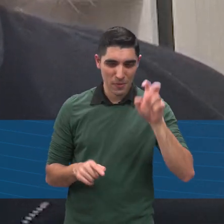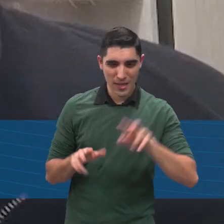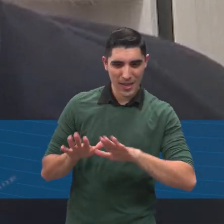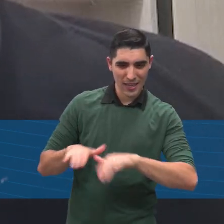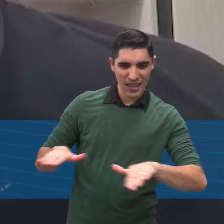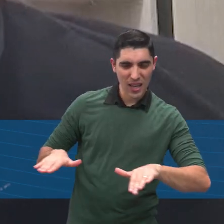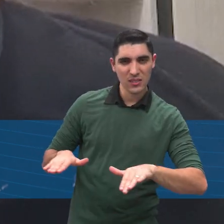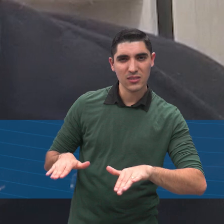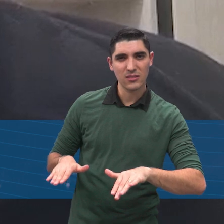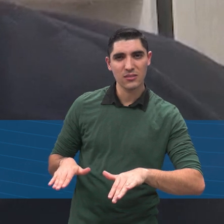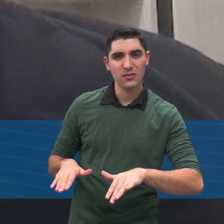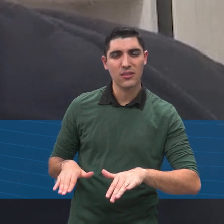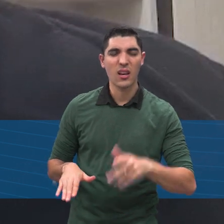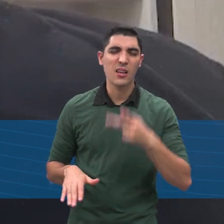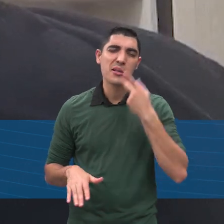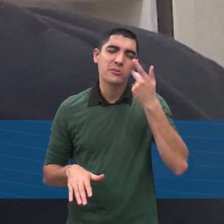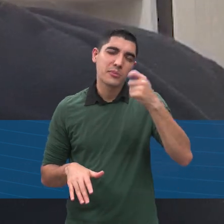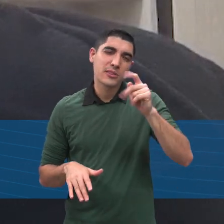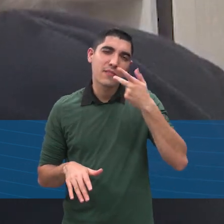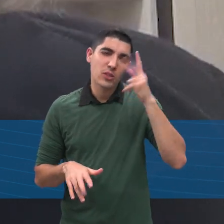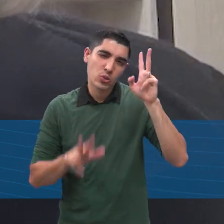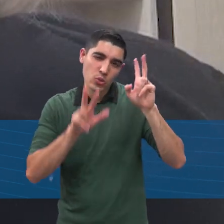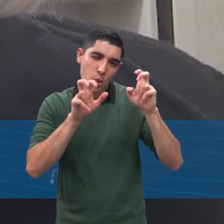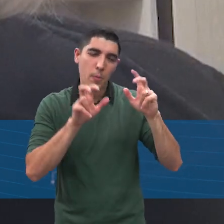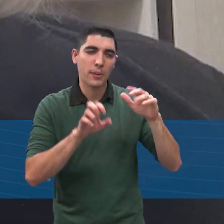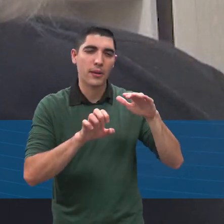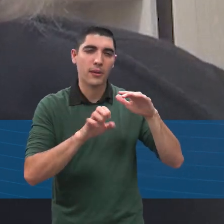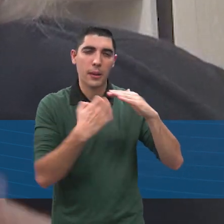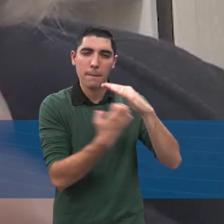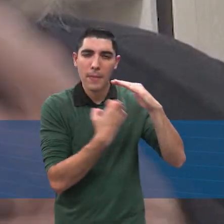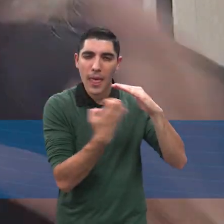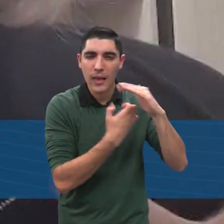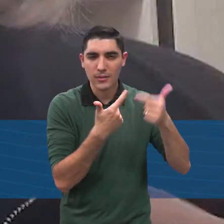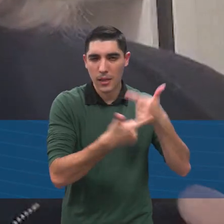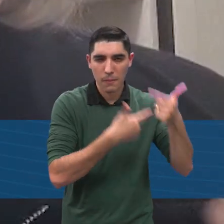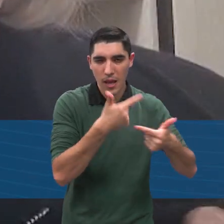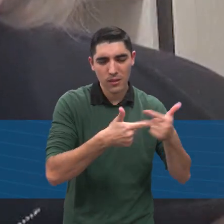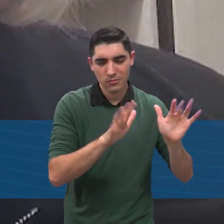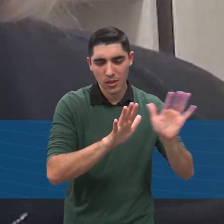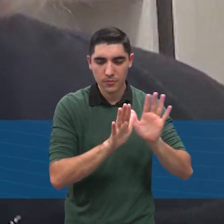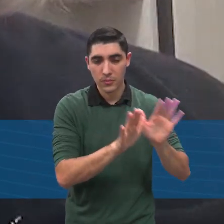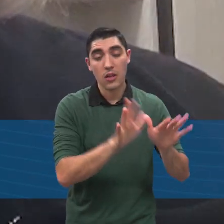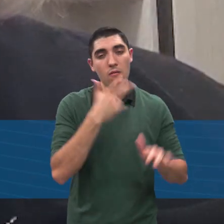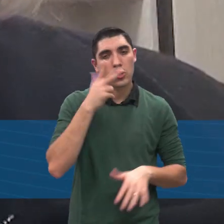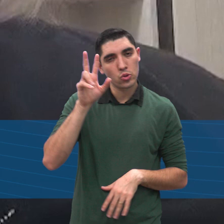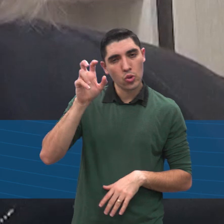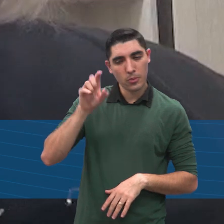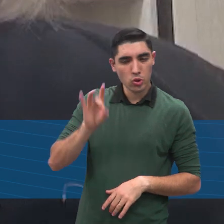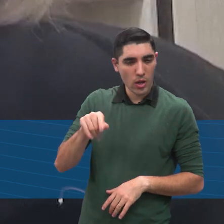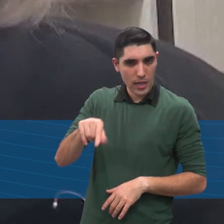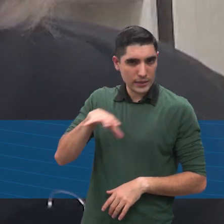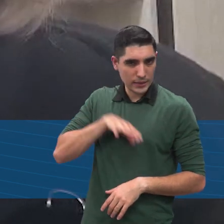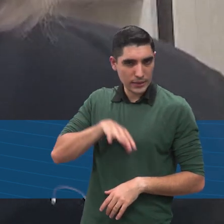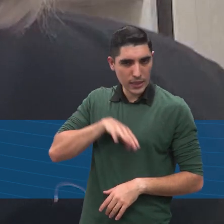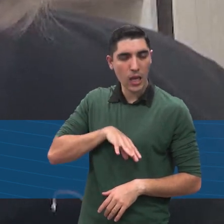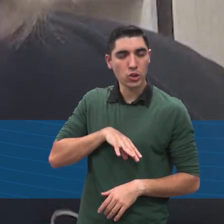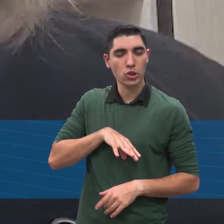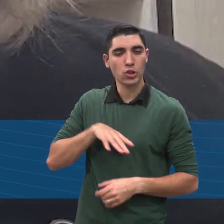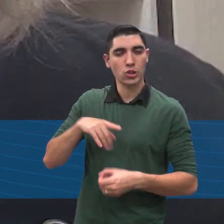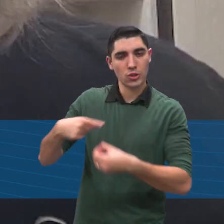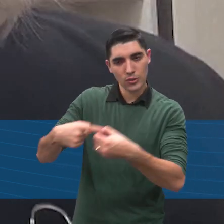gente fala, não vou nem falar da questão do emprego, né? Mas a gente está falando muito mais do dia a dia da cidade. Então, cidades